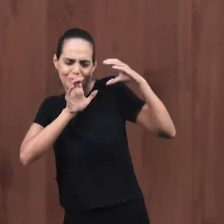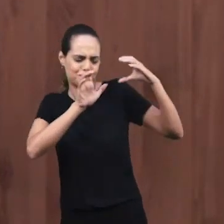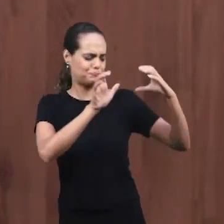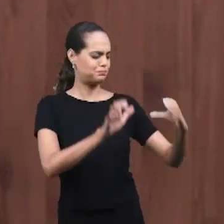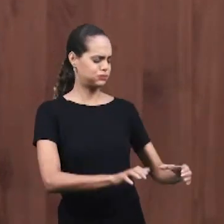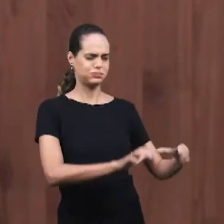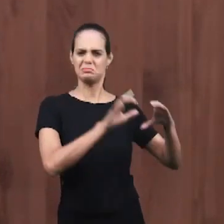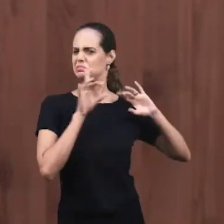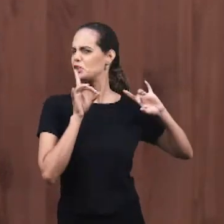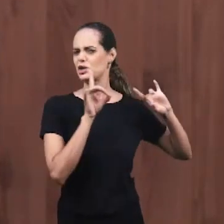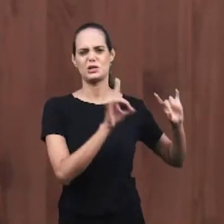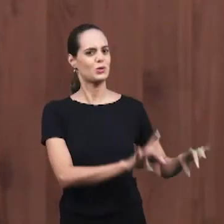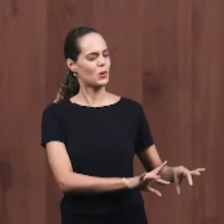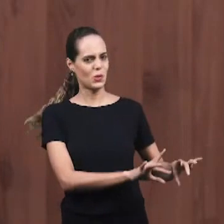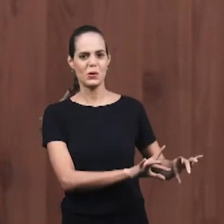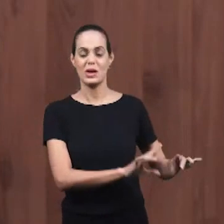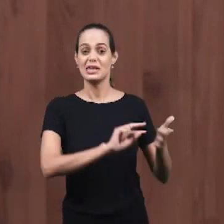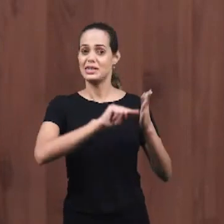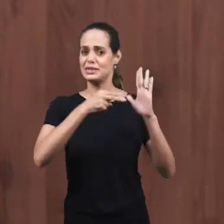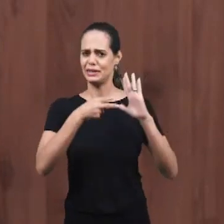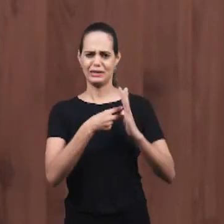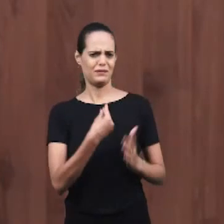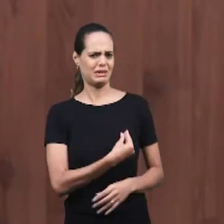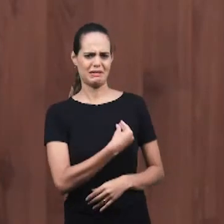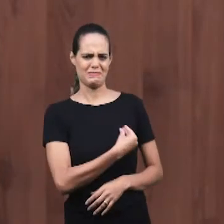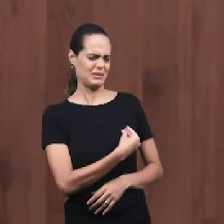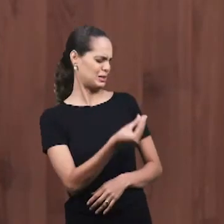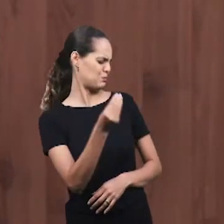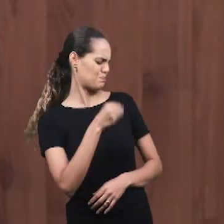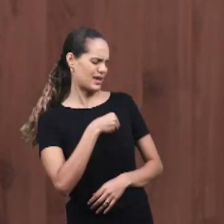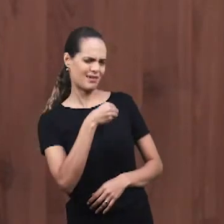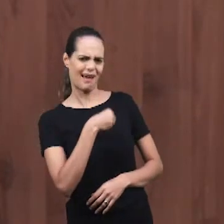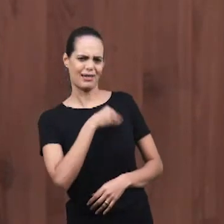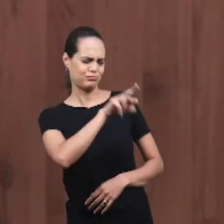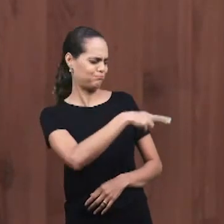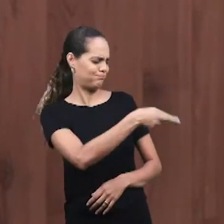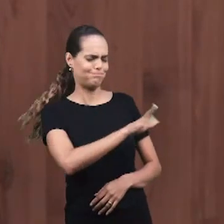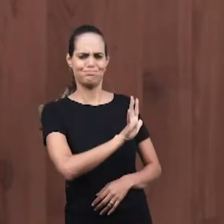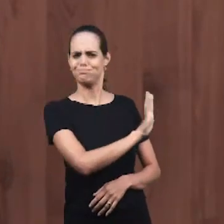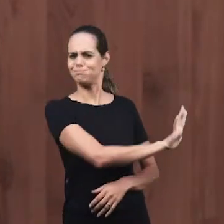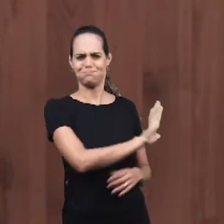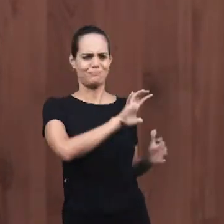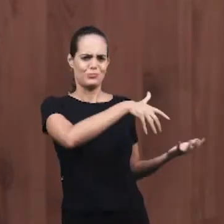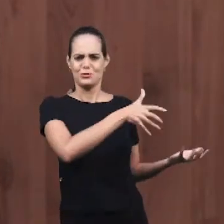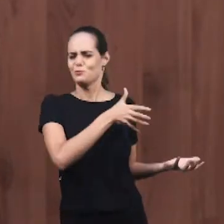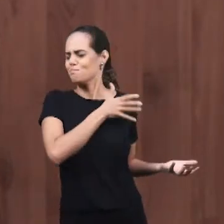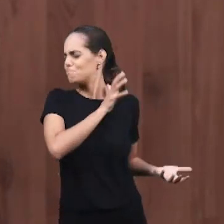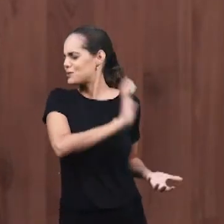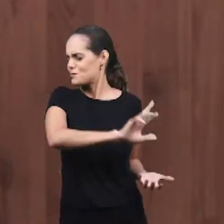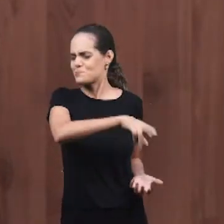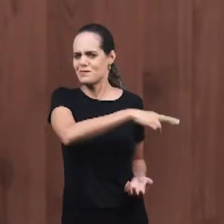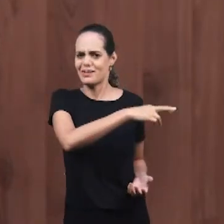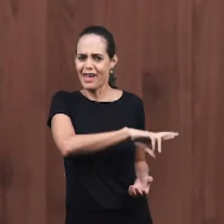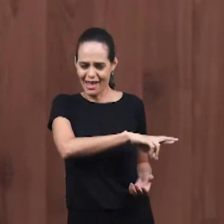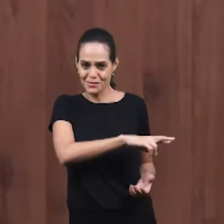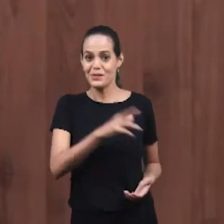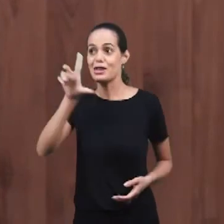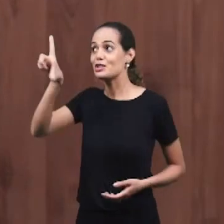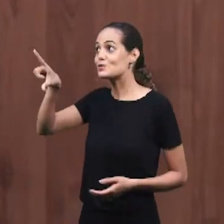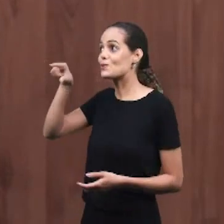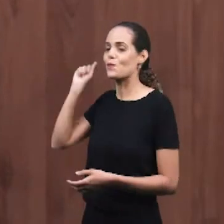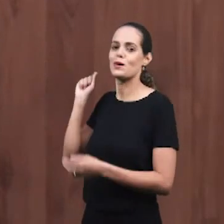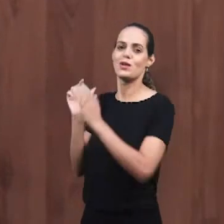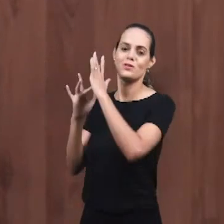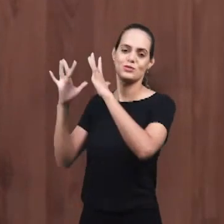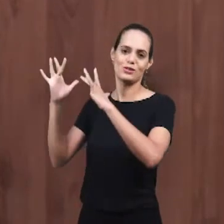o processo de deixar para trás a sua vida passada, o seu pecado e continuar em santificação de vida.